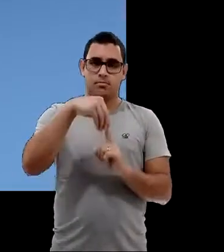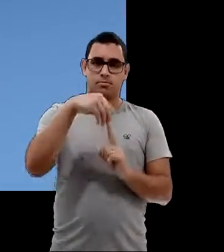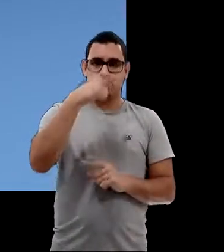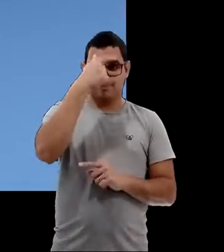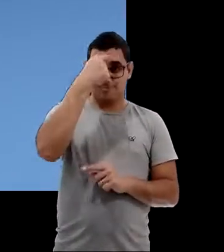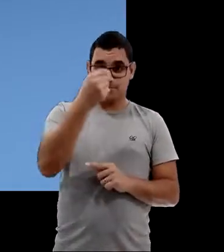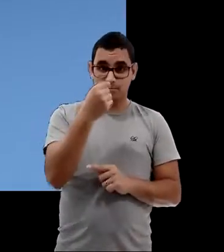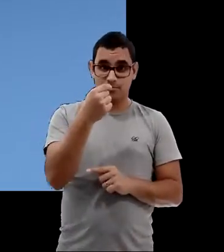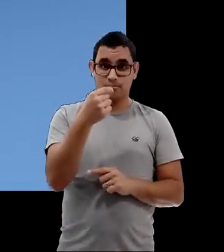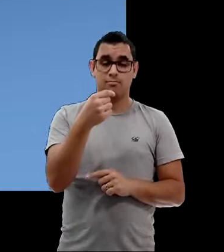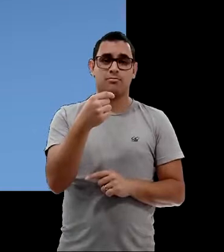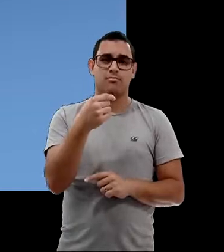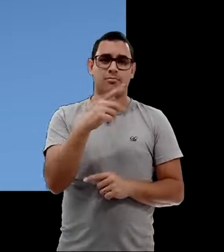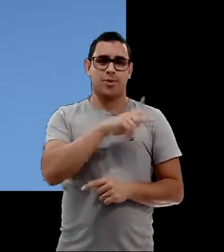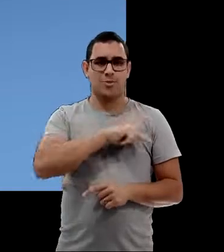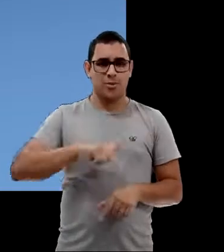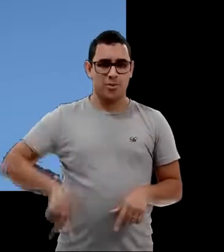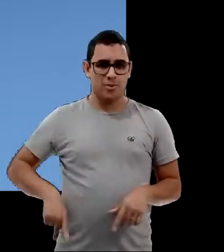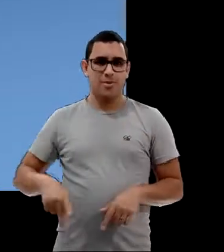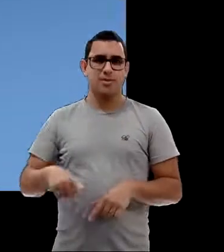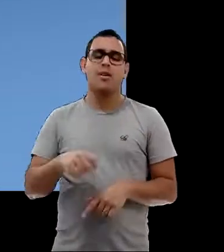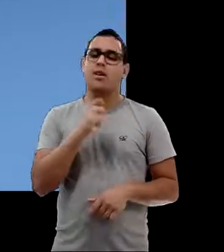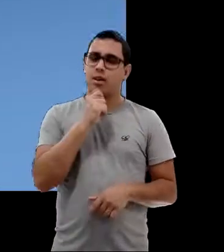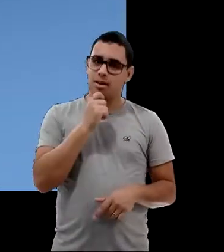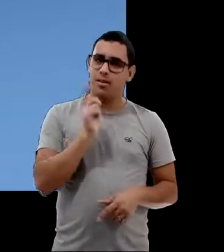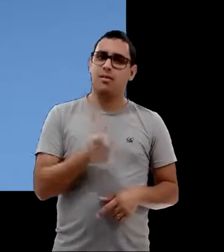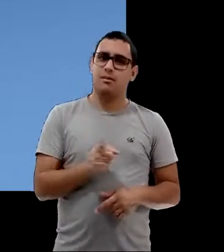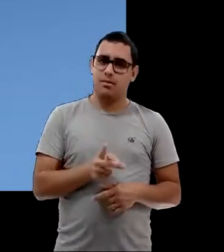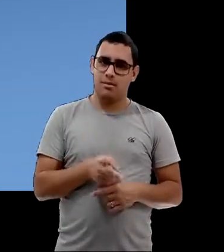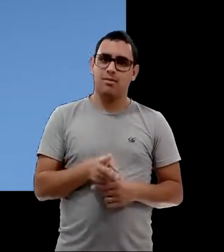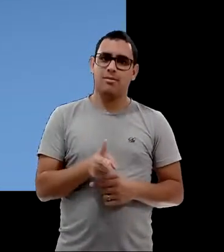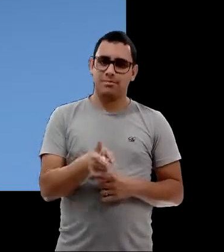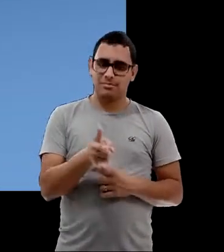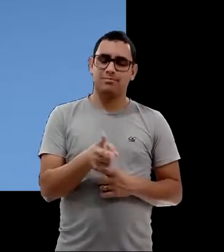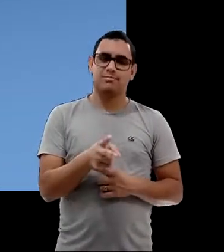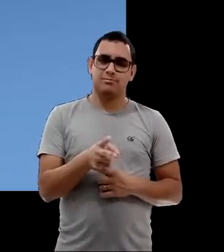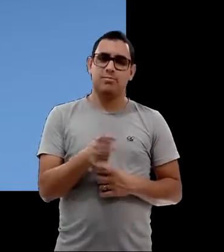nas principais universidades públicas, ainda é